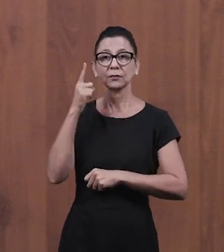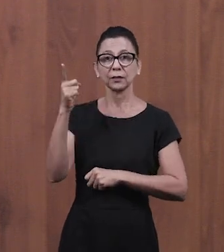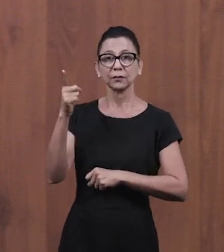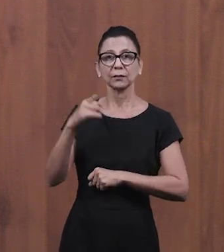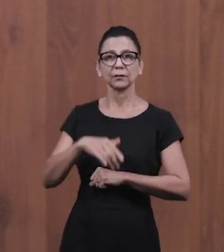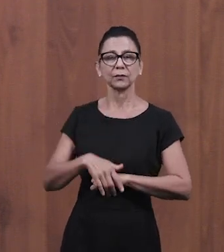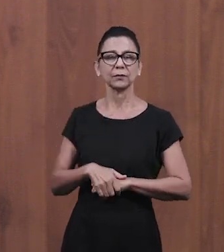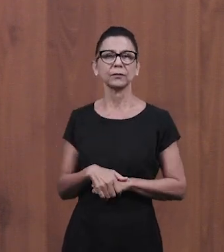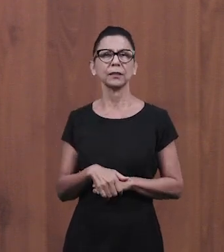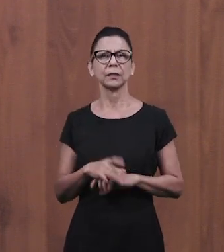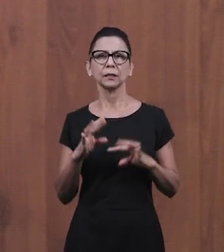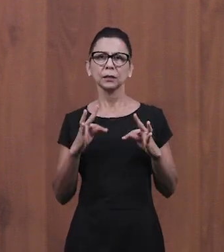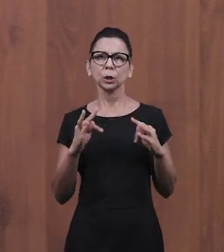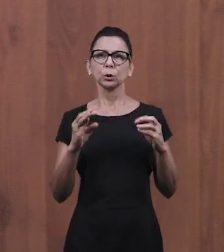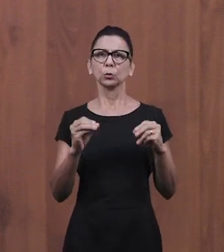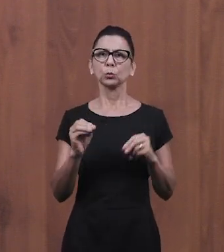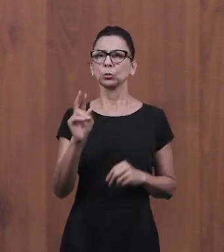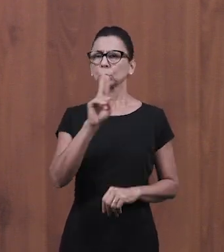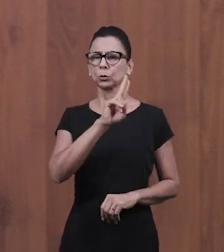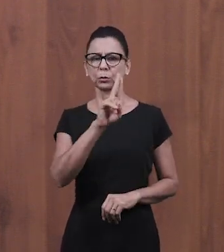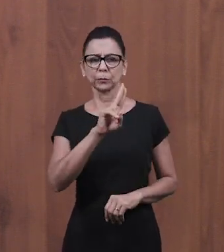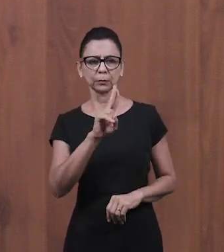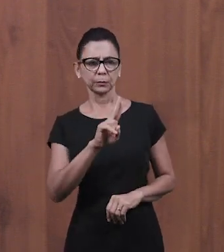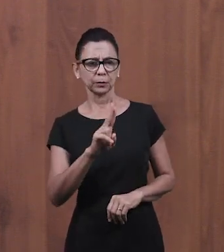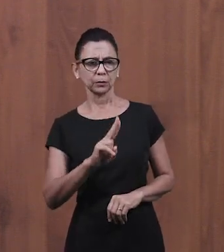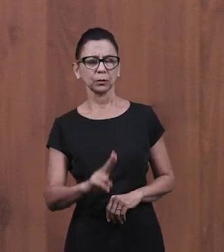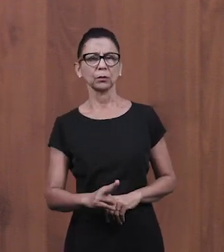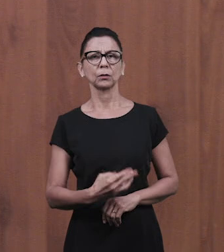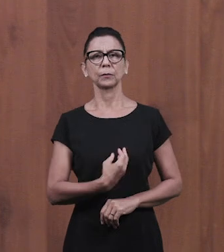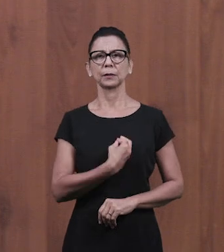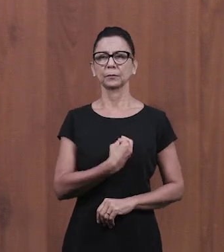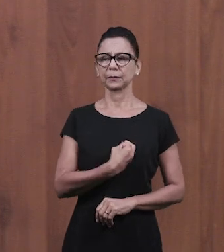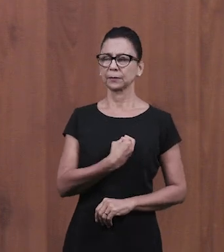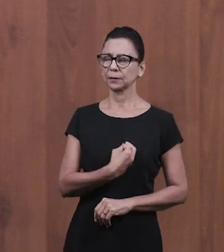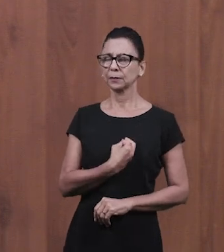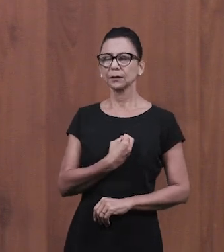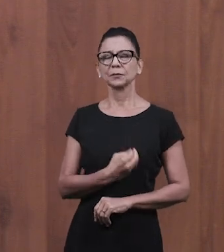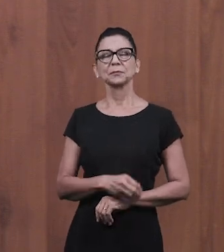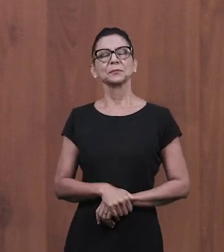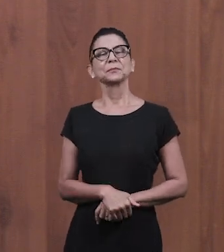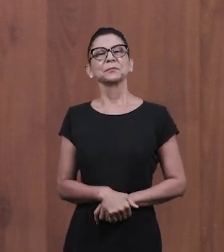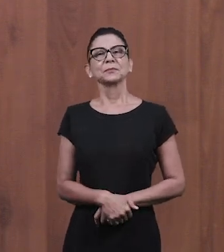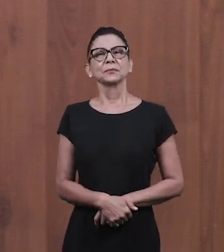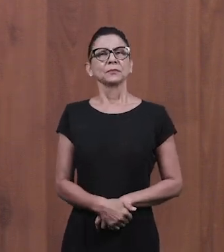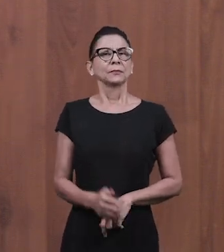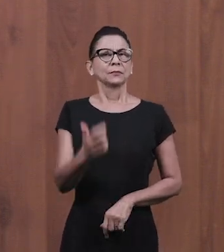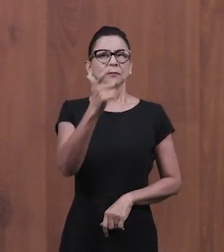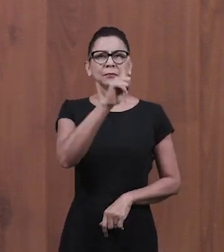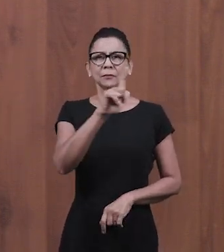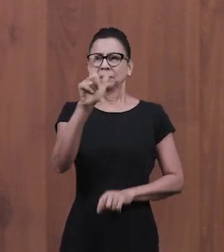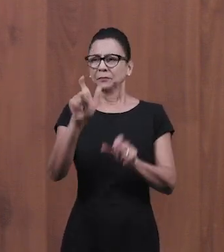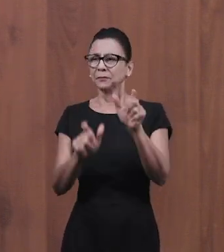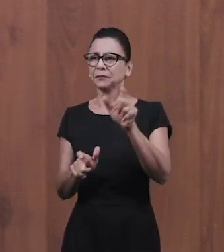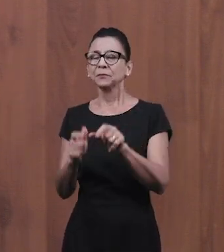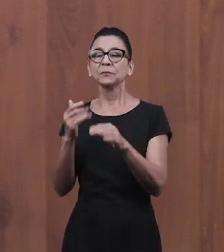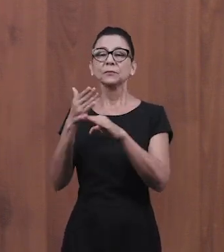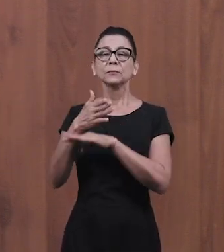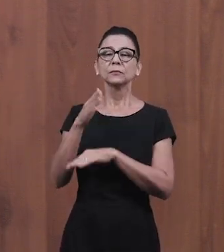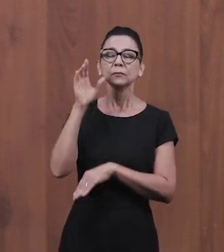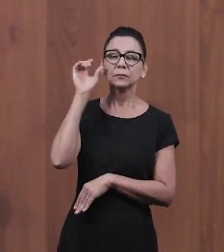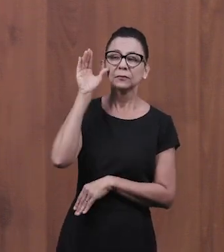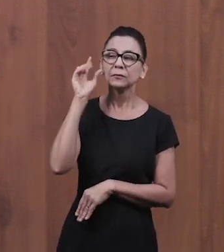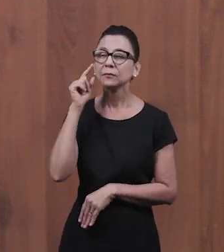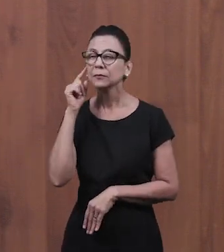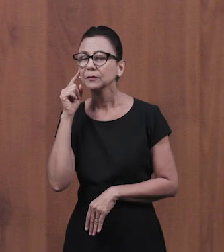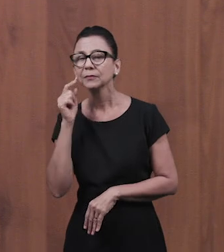ali com a sua figura, seu nome e também a sua participação e também até de outras pessoas. Você pode entrar